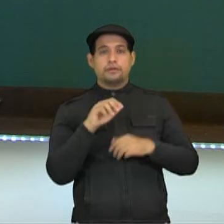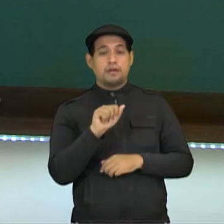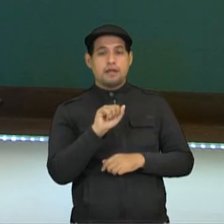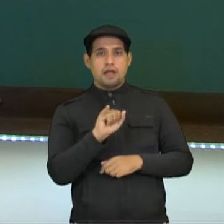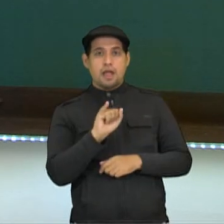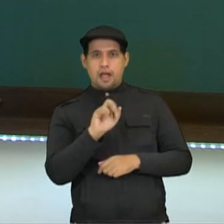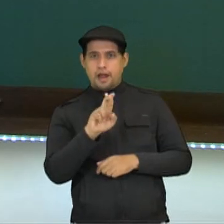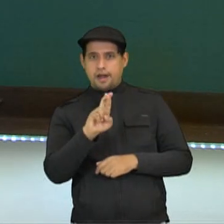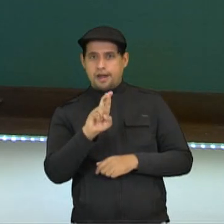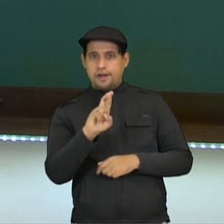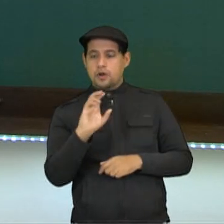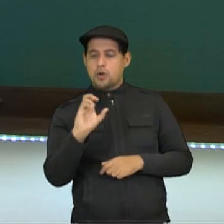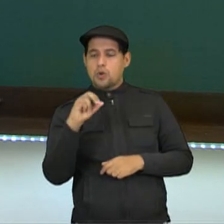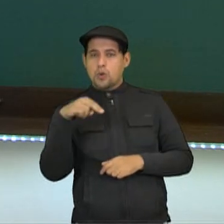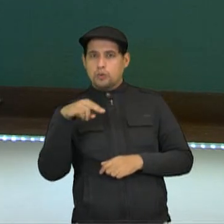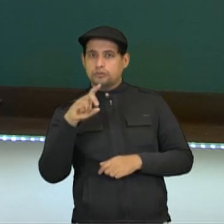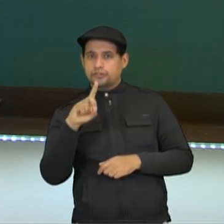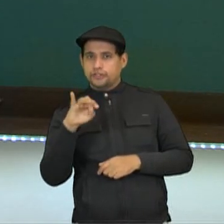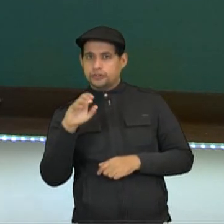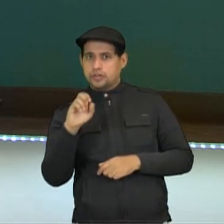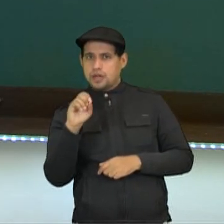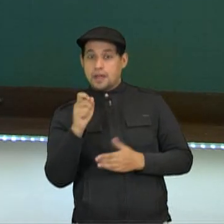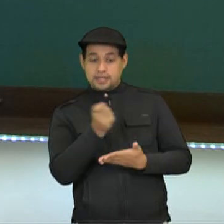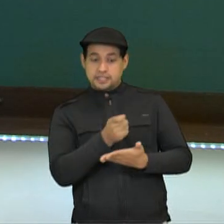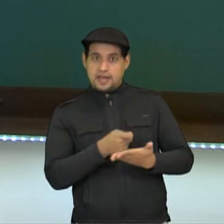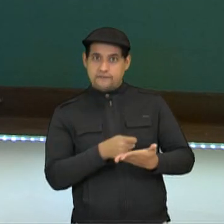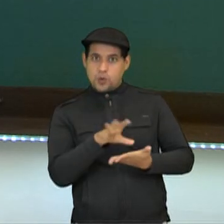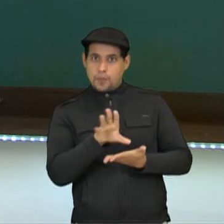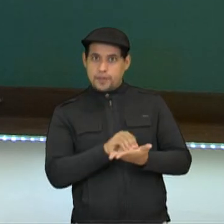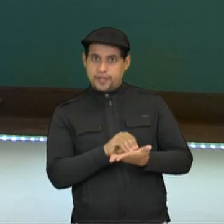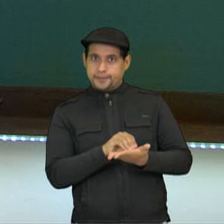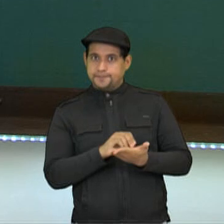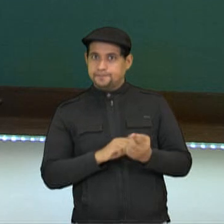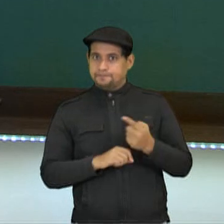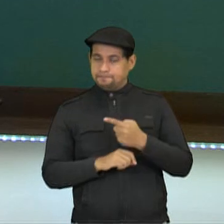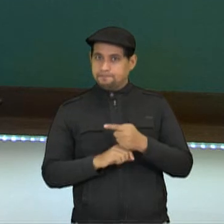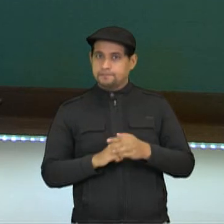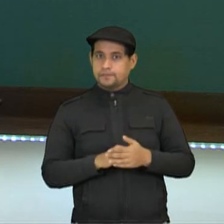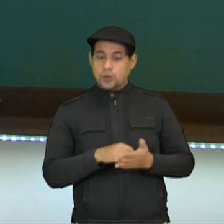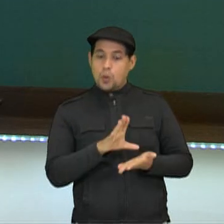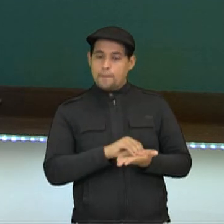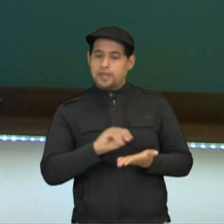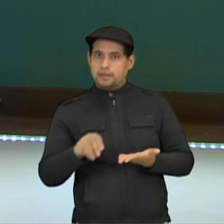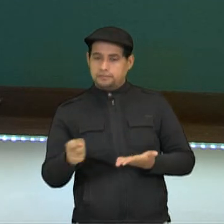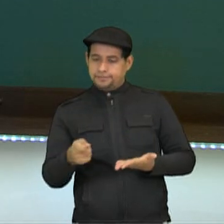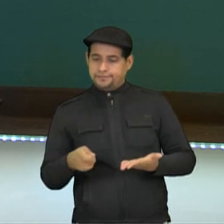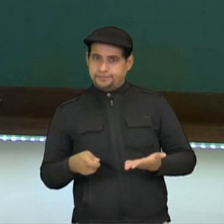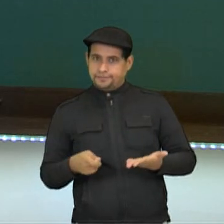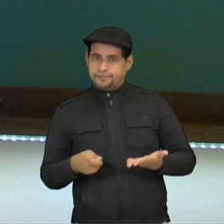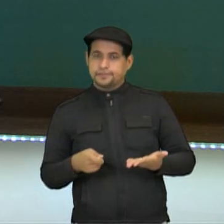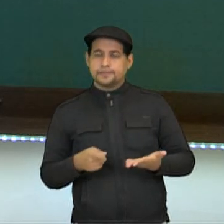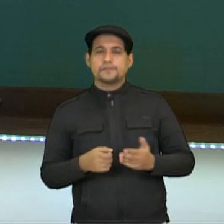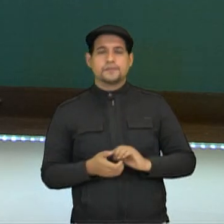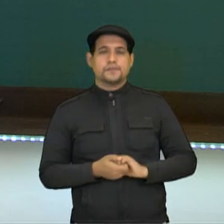air conditioning. Bedroom, bedroom.